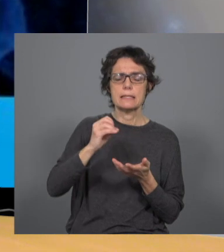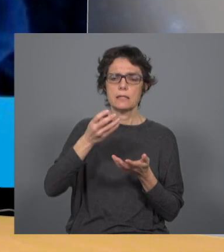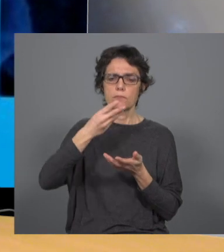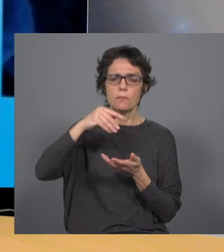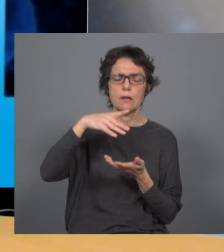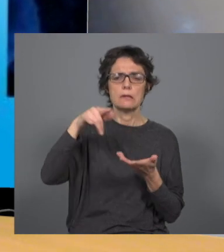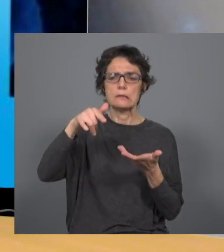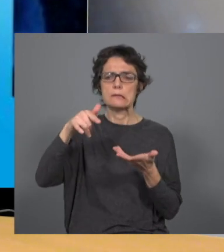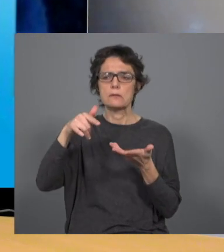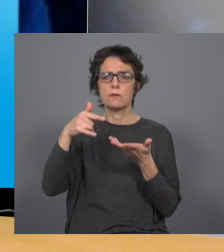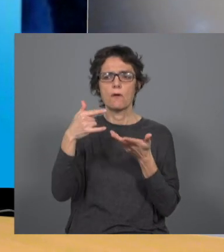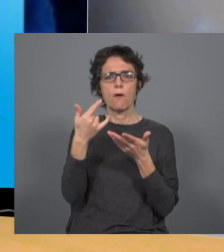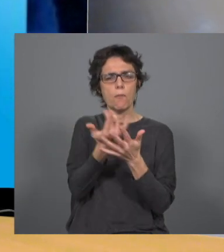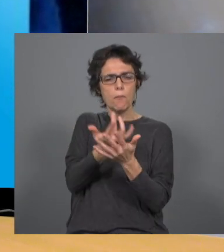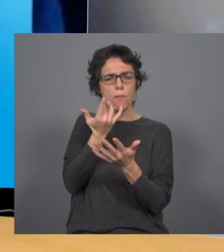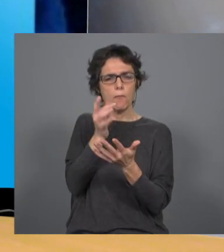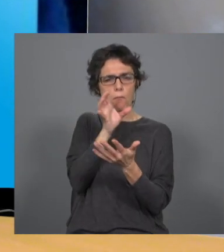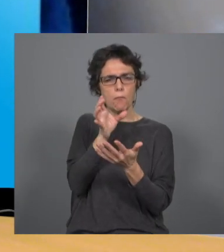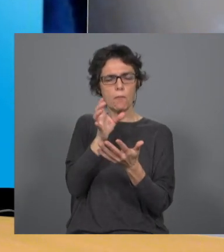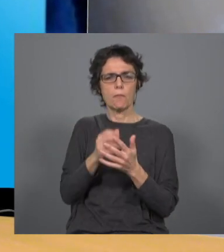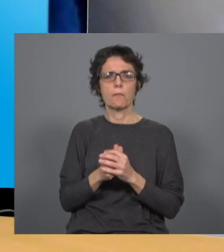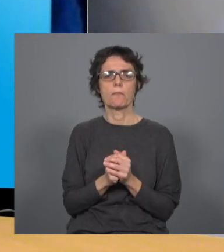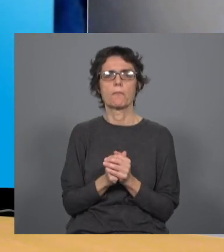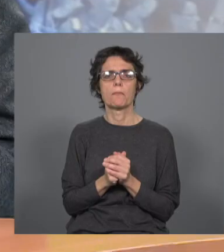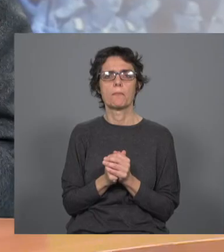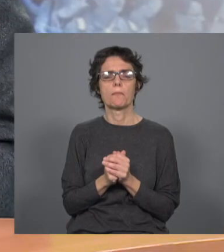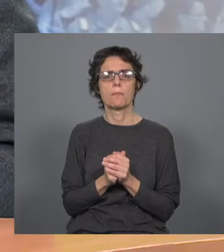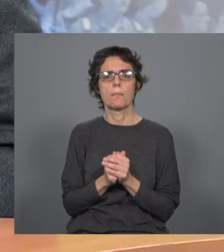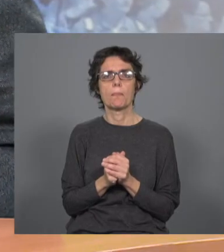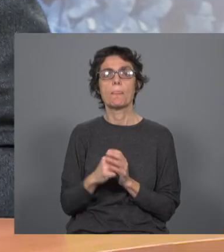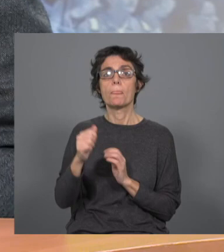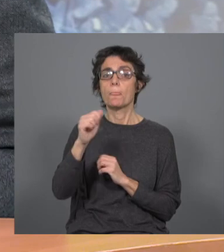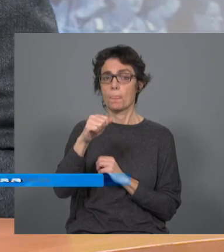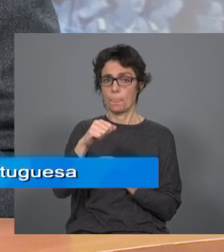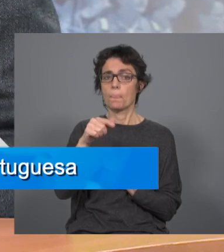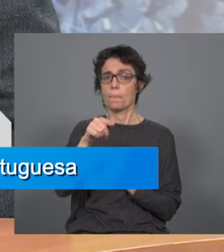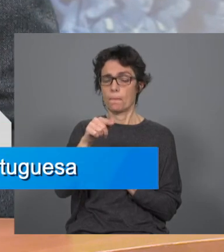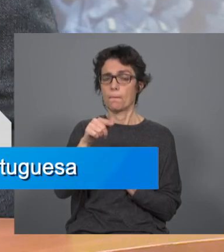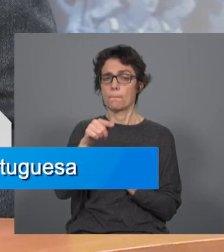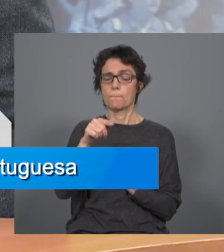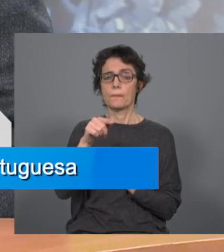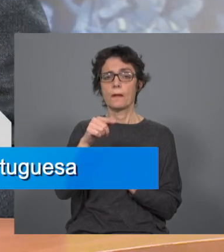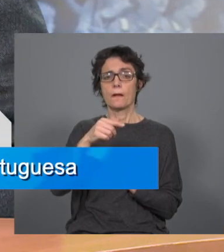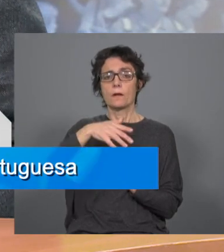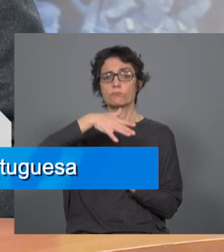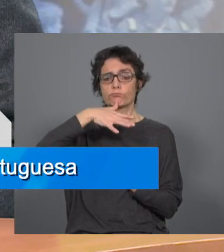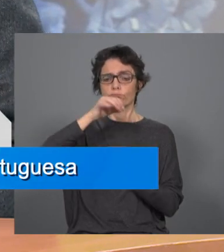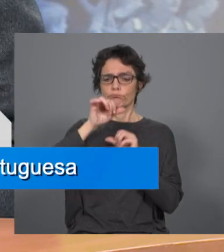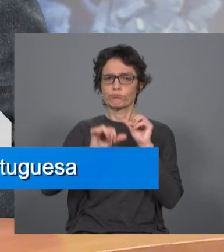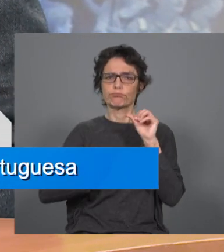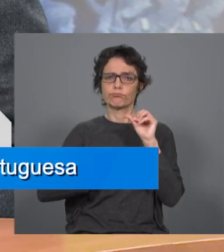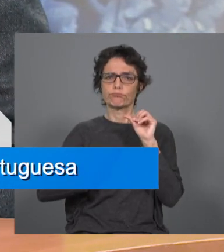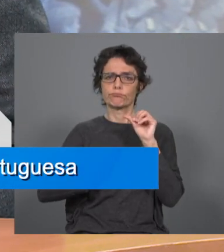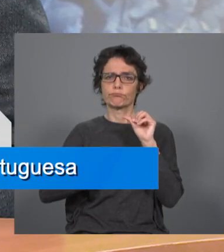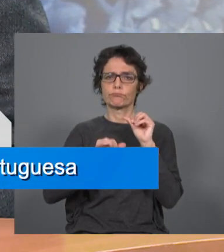imagem particularmente forte. Sim, a liturgia fala sempre a linguagem dos símbolos, e as cinzas